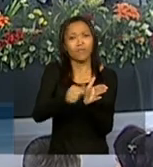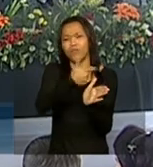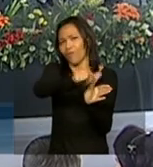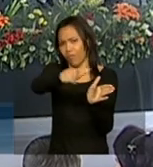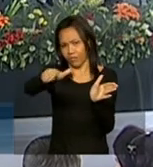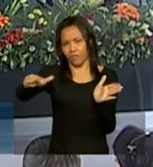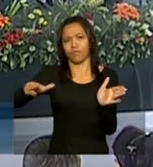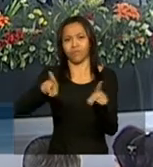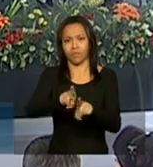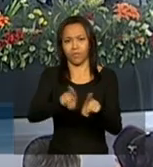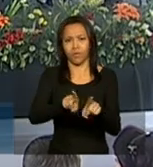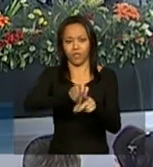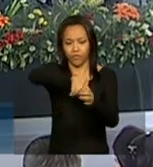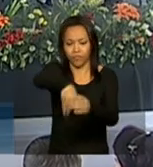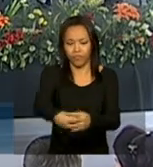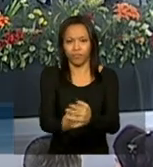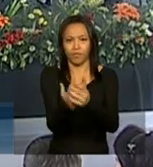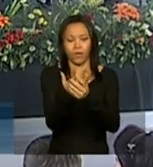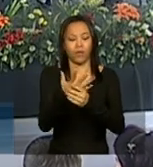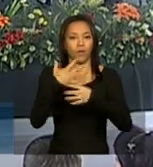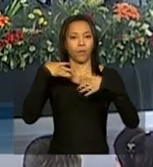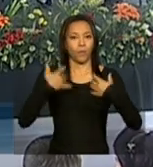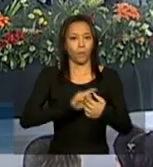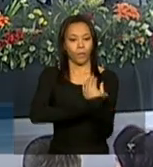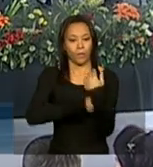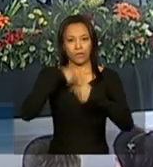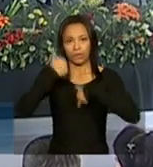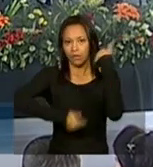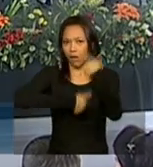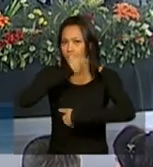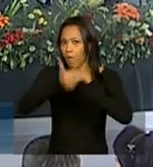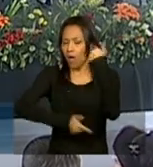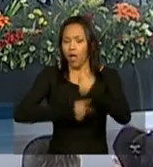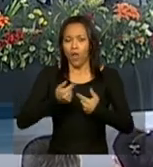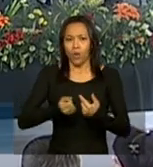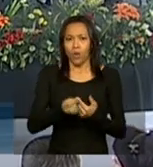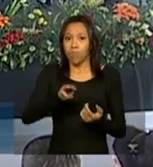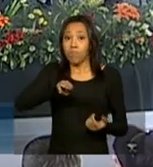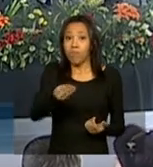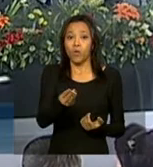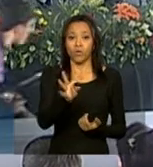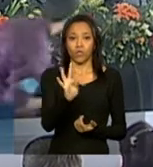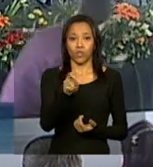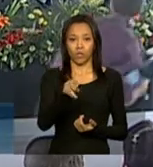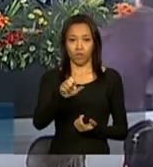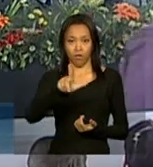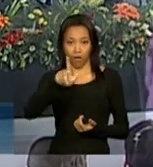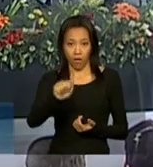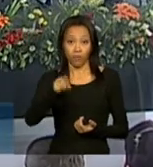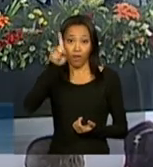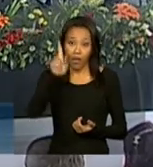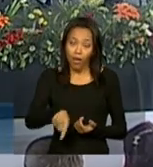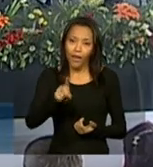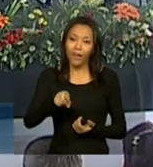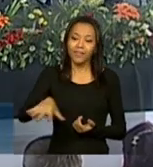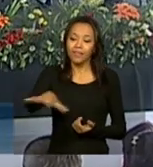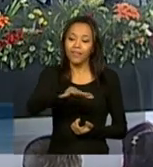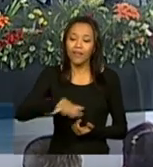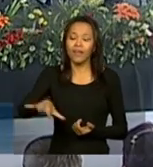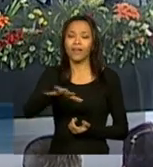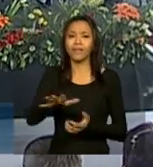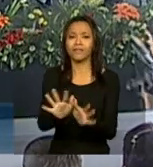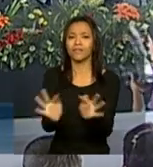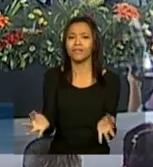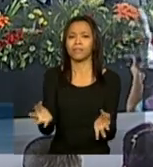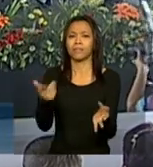culturas. É bastante trabalho, milhões de toneladas de produção, riqueza gerada pelo setor primário